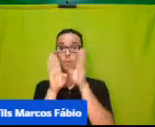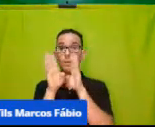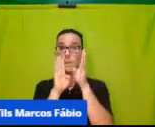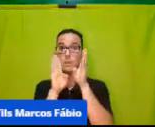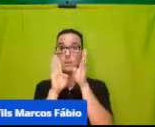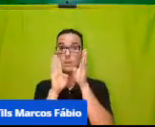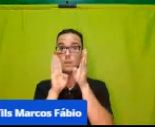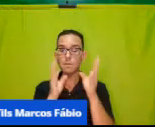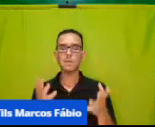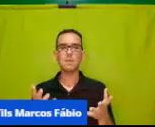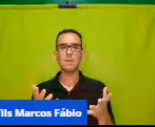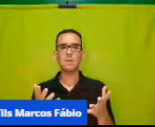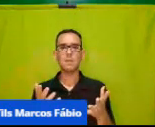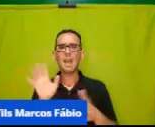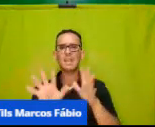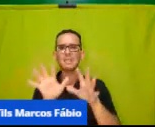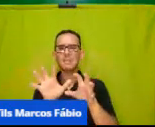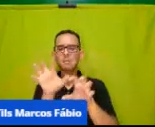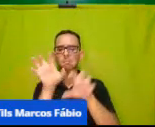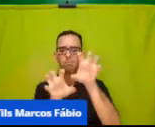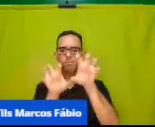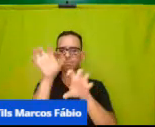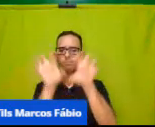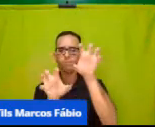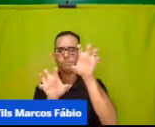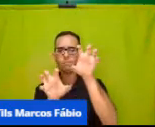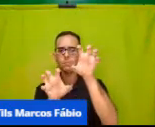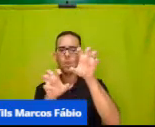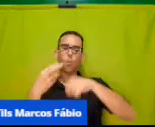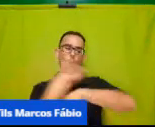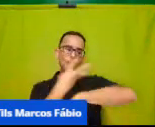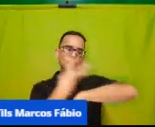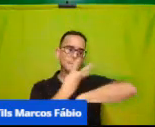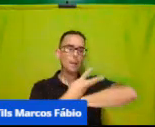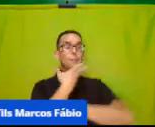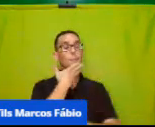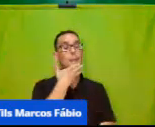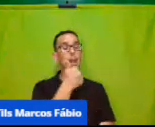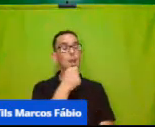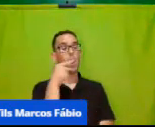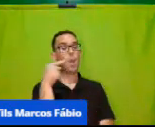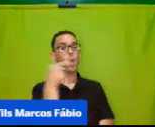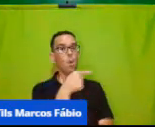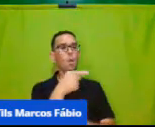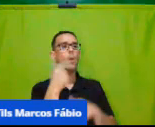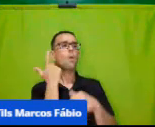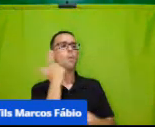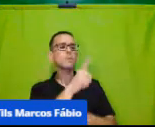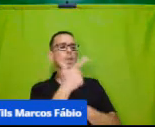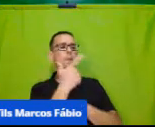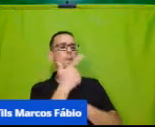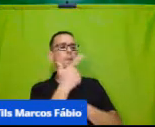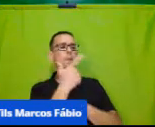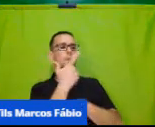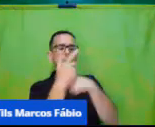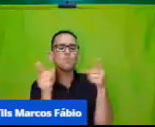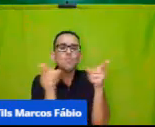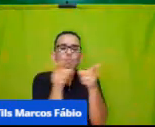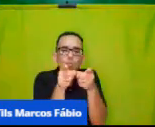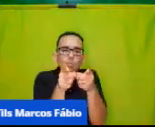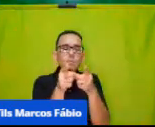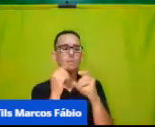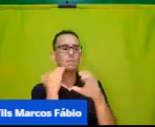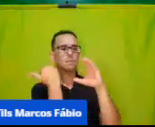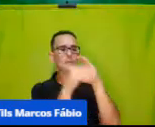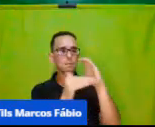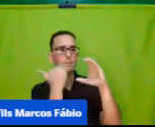vezes, ele trava muito mais do que no WhatsApp. No WhatsApp você consegue fazer os vídeos mais curtos, né?